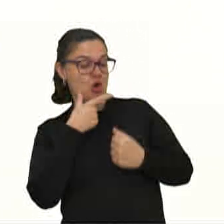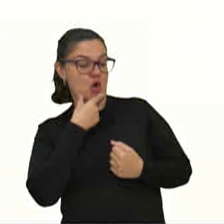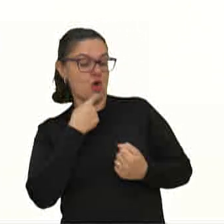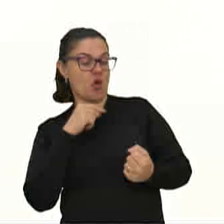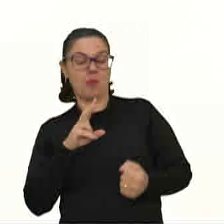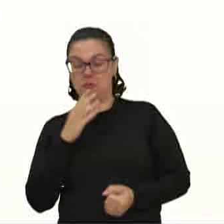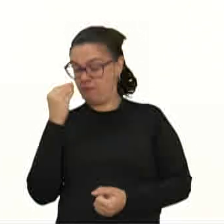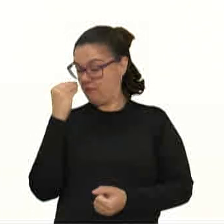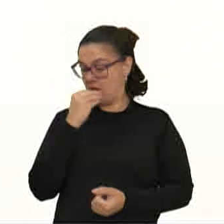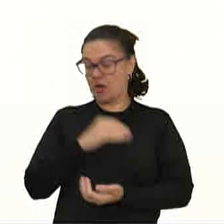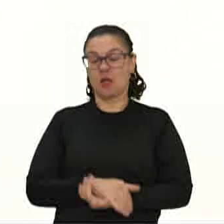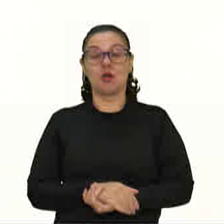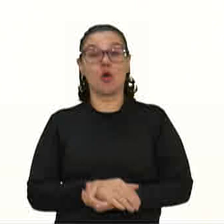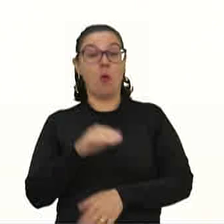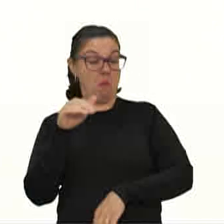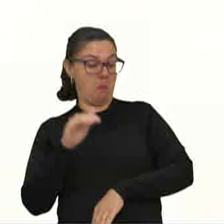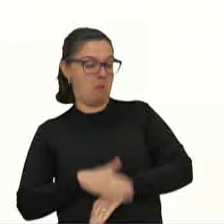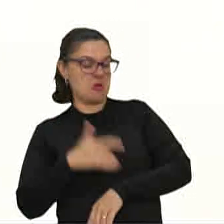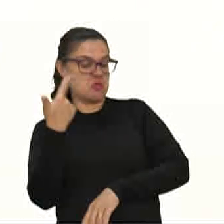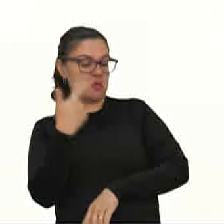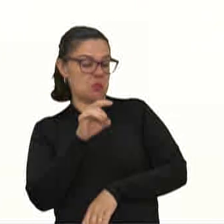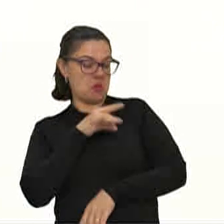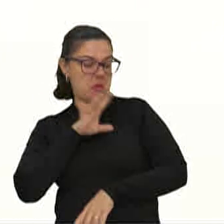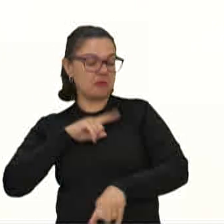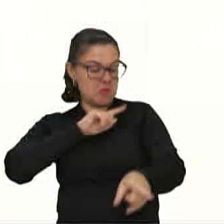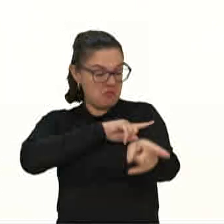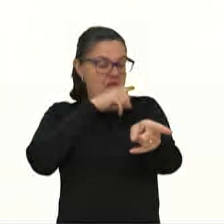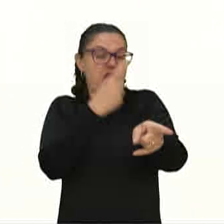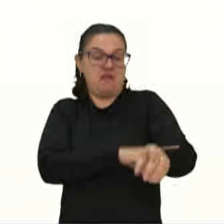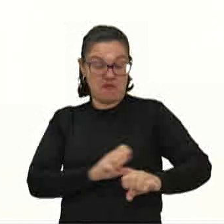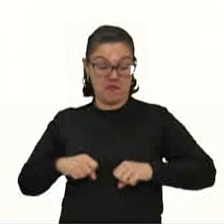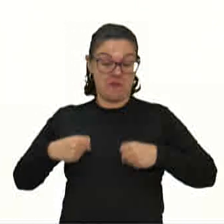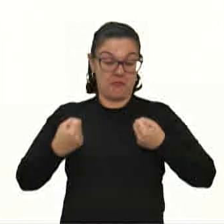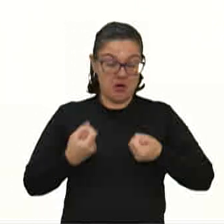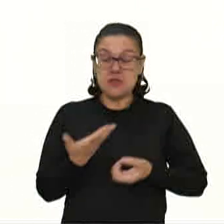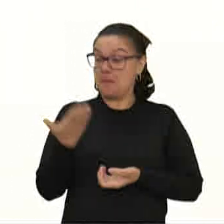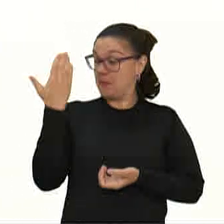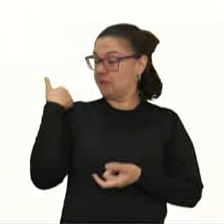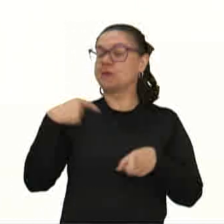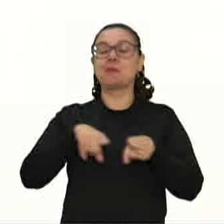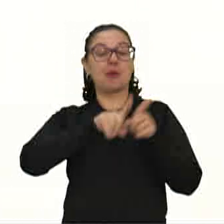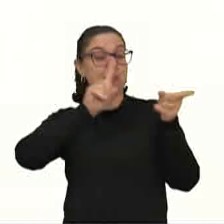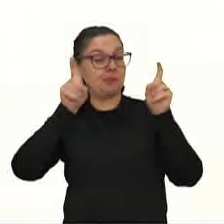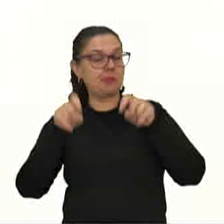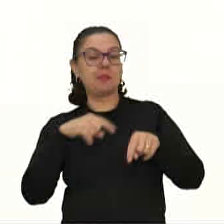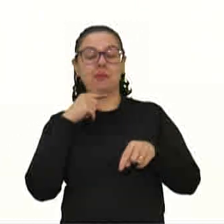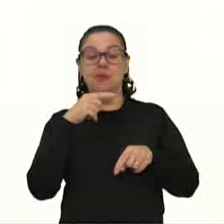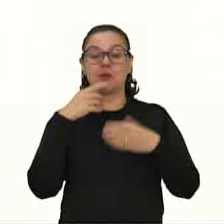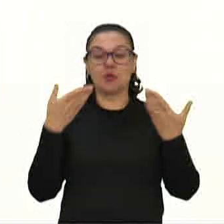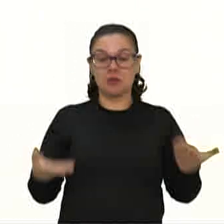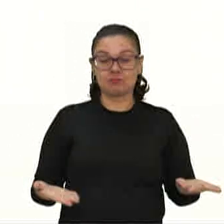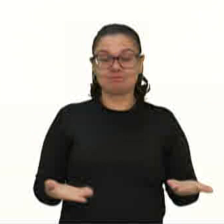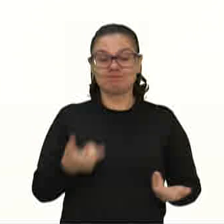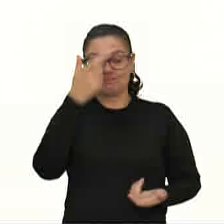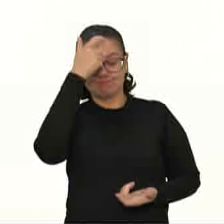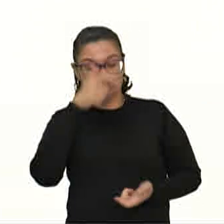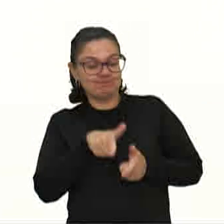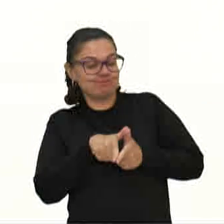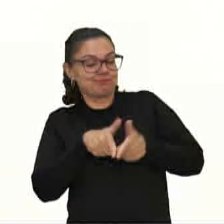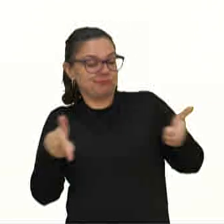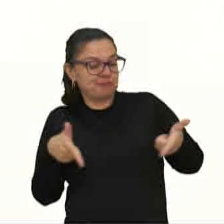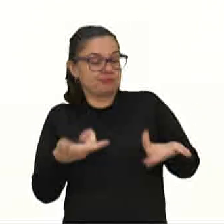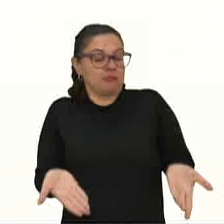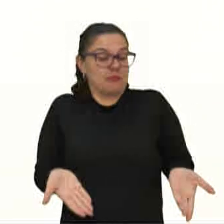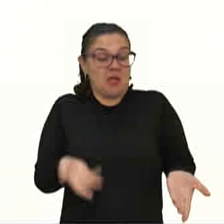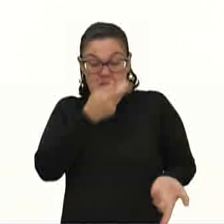os fracos. O mais destemido e forte um dia também pergunta, contemplando a humana sorte, se